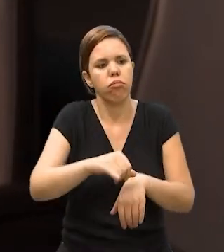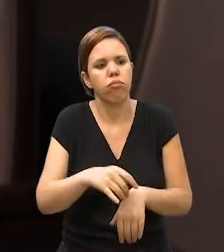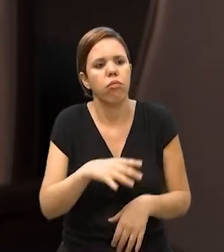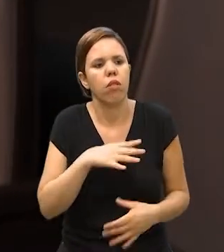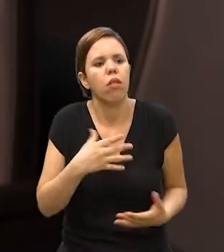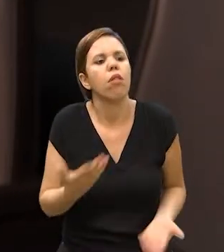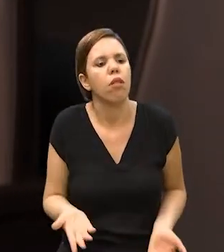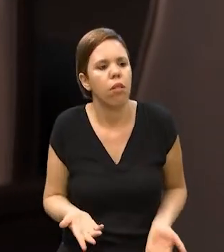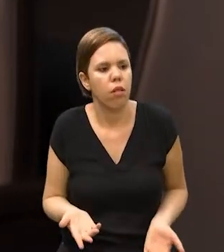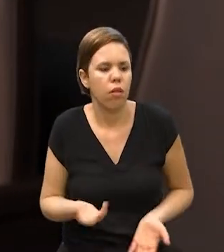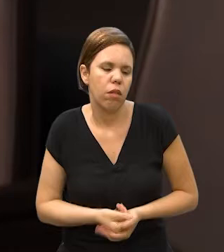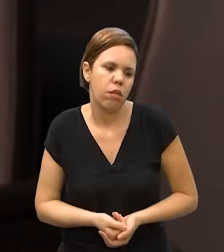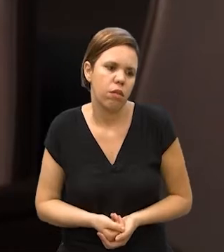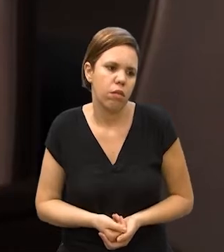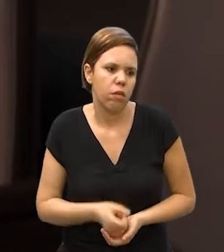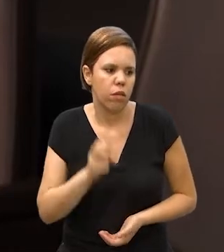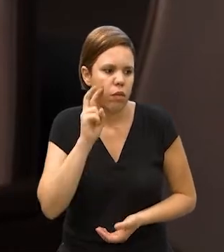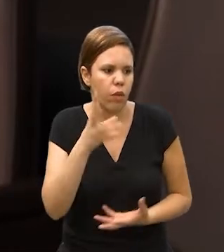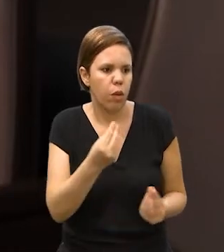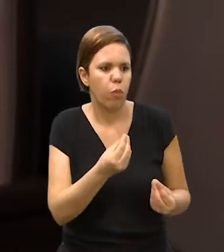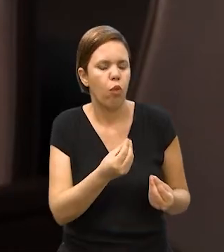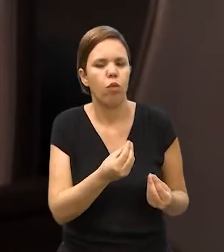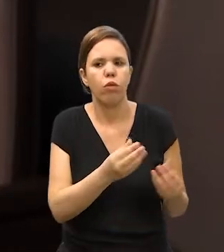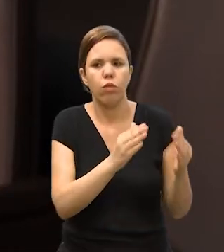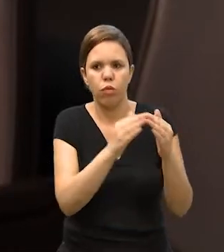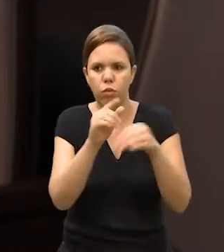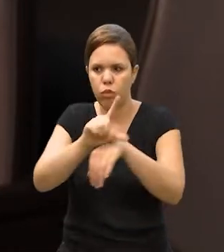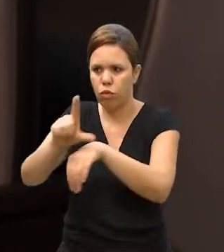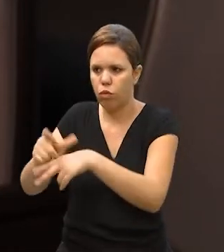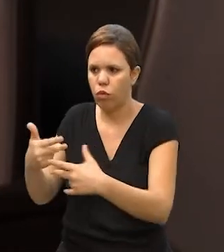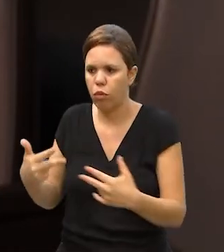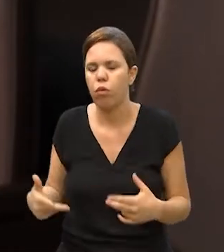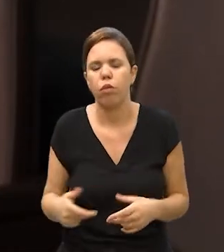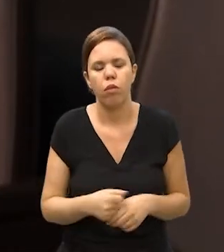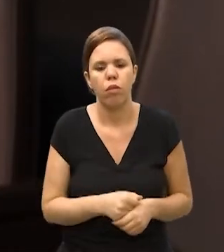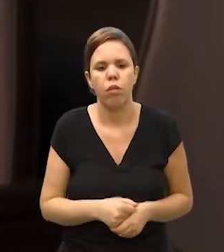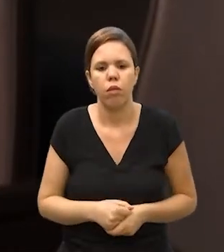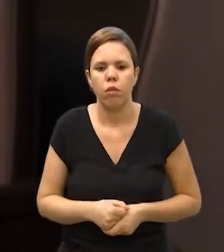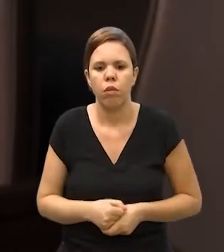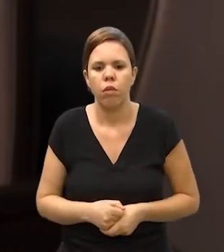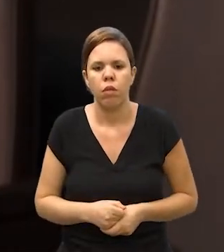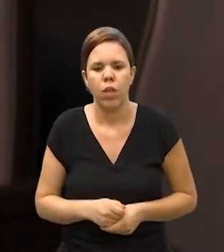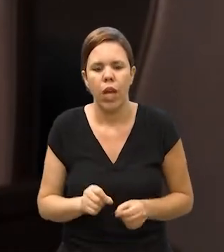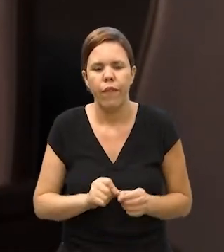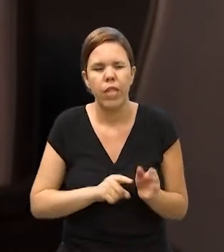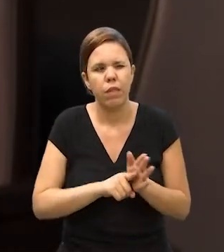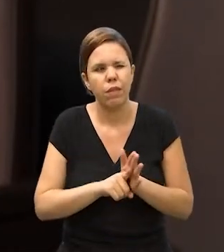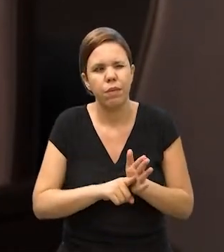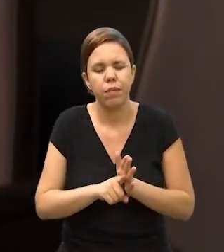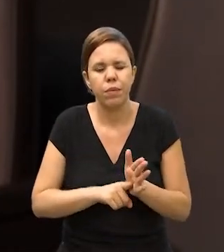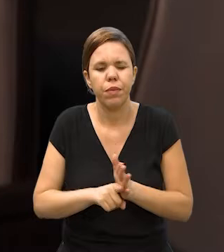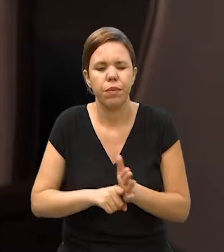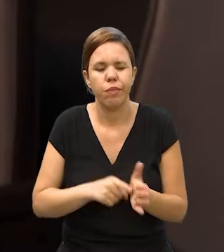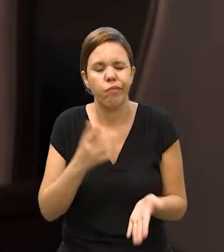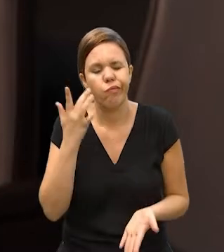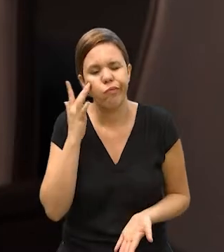vê muitos imóveis. A gente fez um levantamento, acho